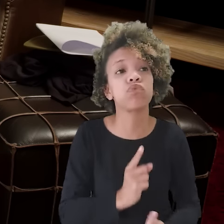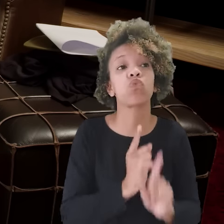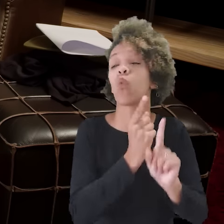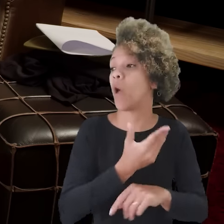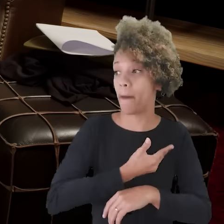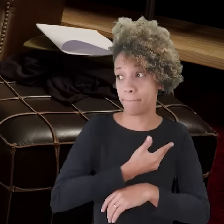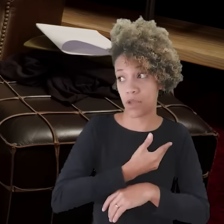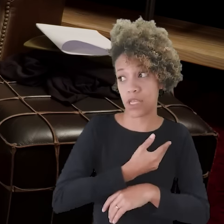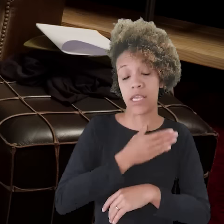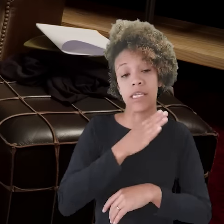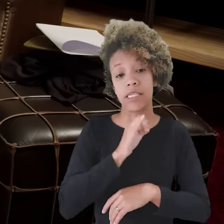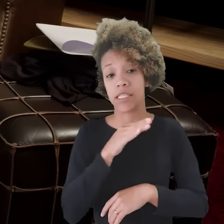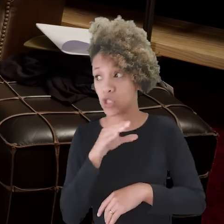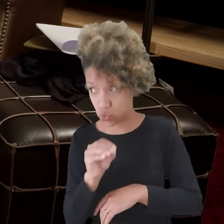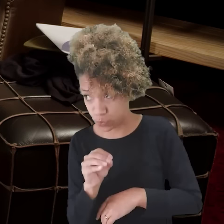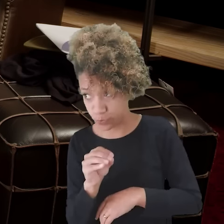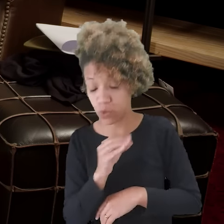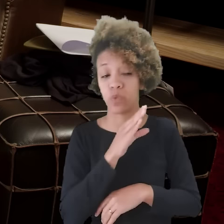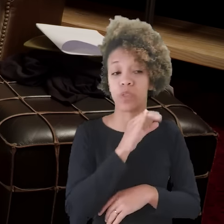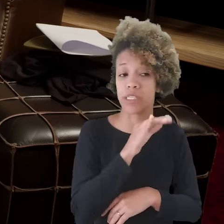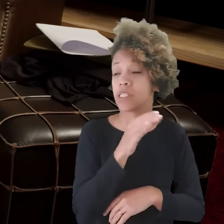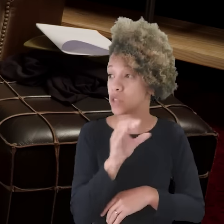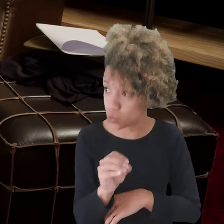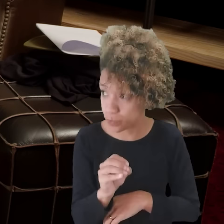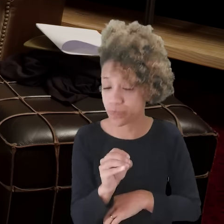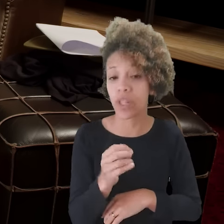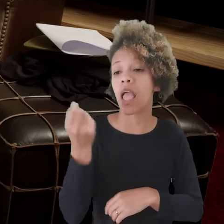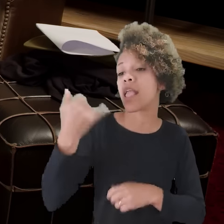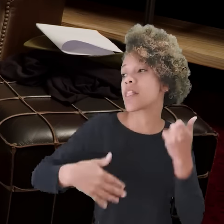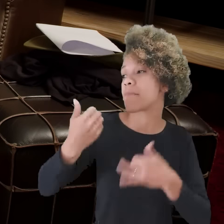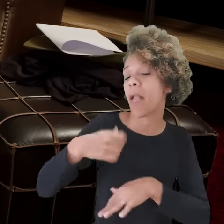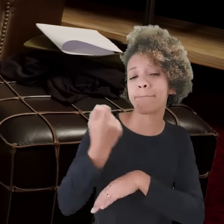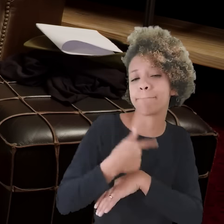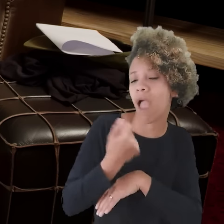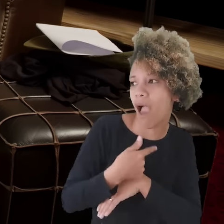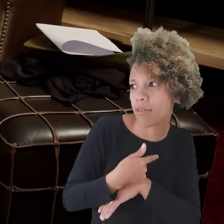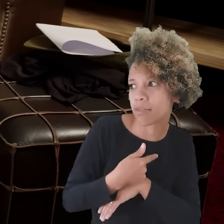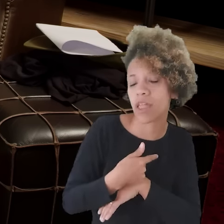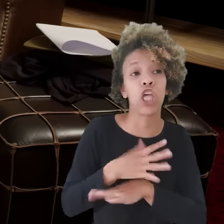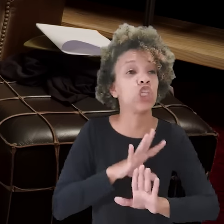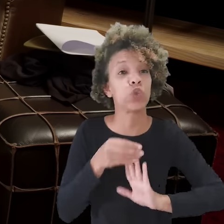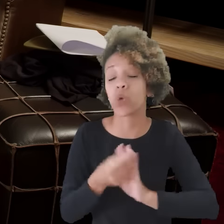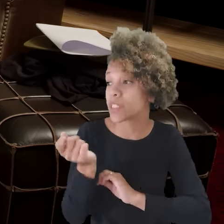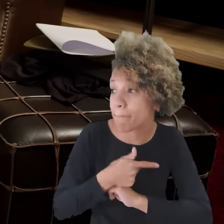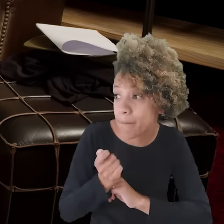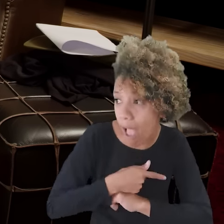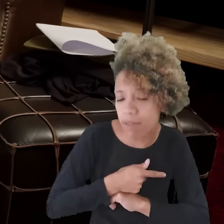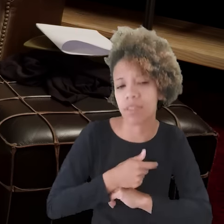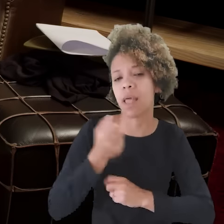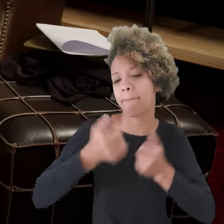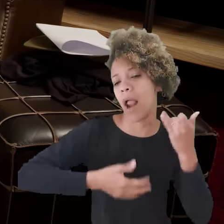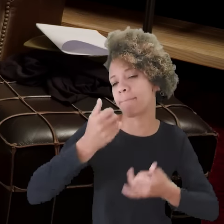na rua encontra um amigo que é o Ciço e o Ciço Conta as piadas para as áreas e todas